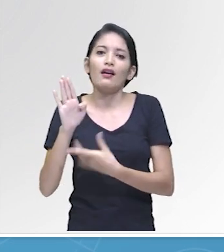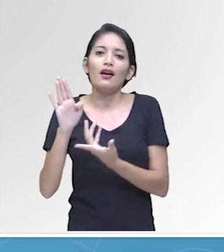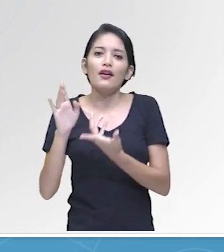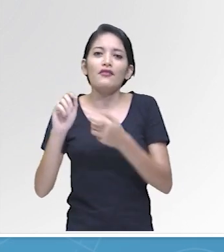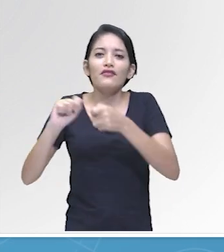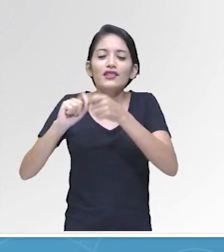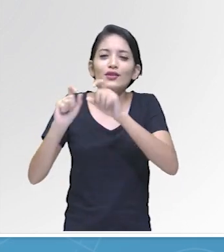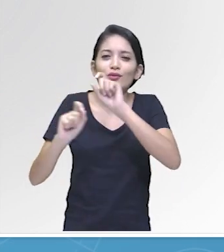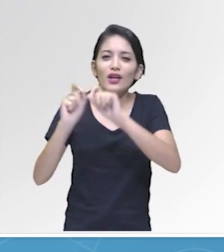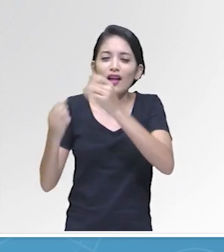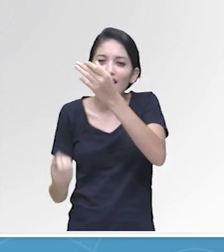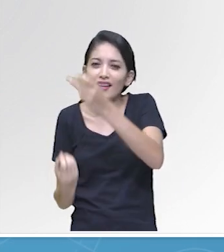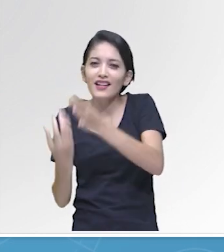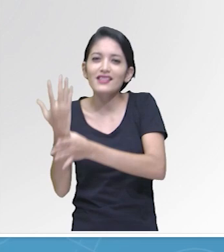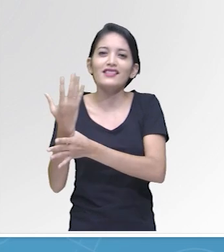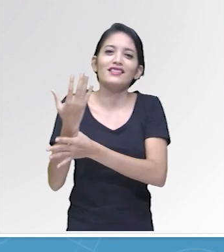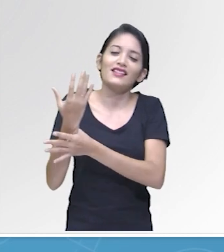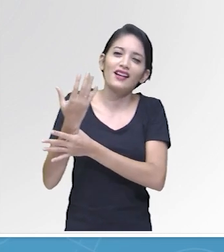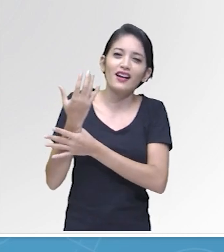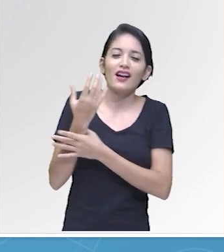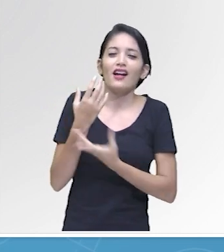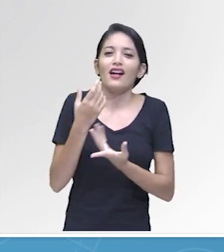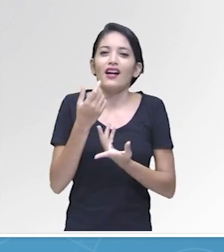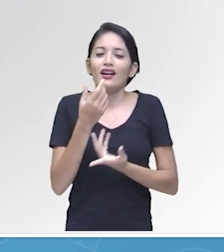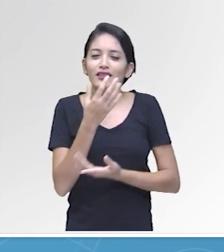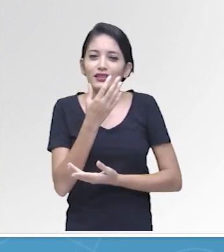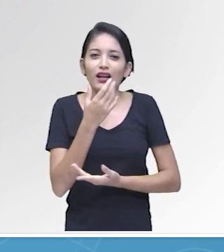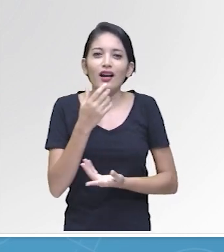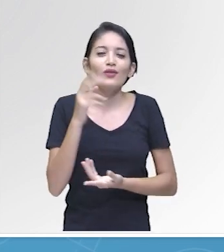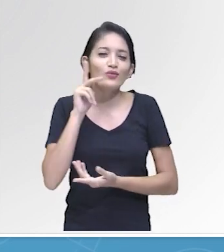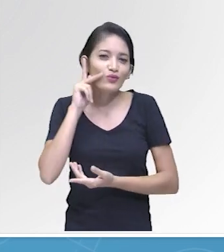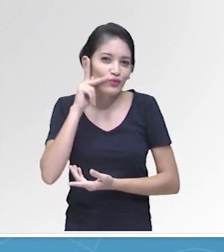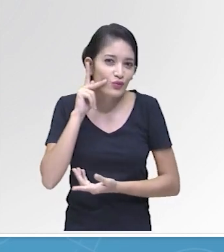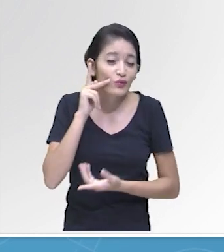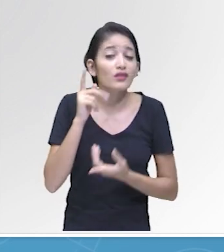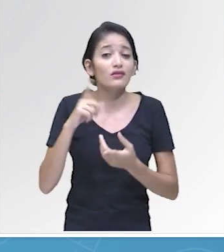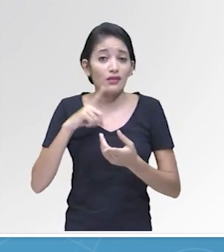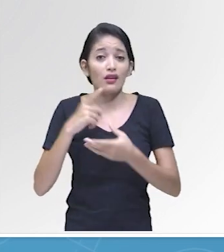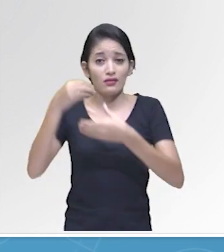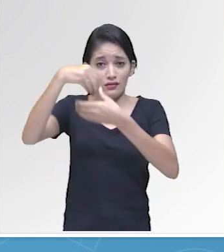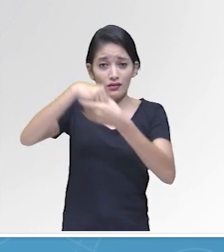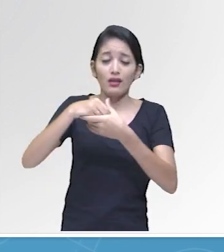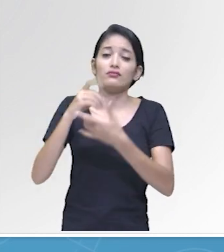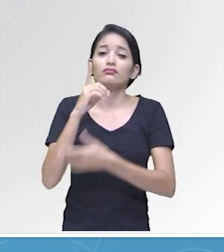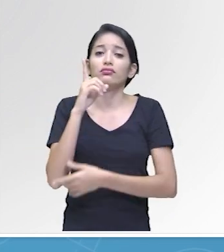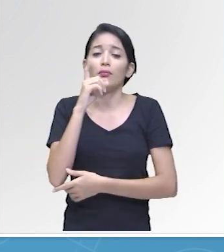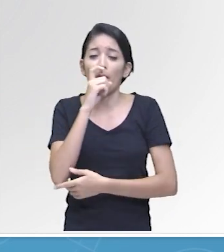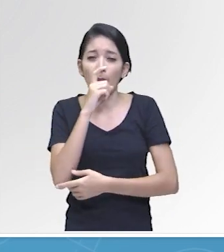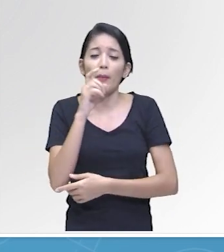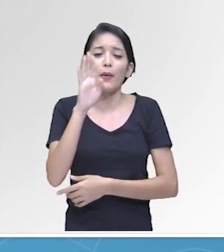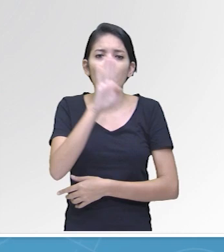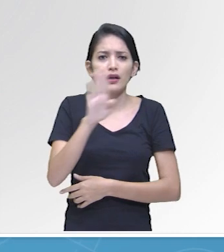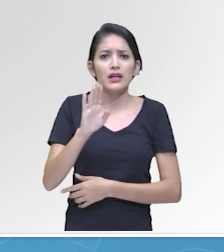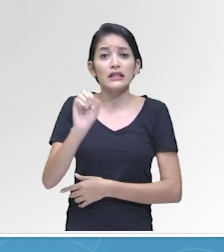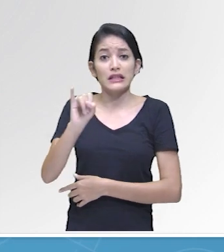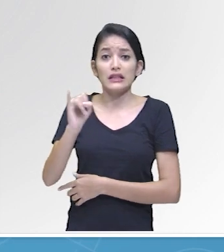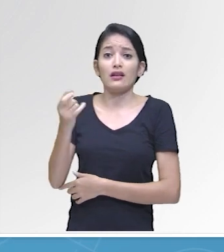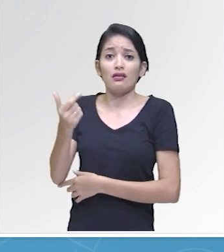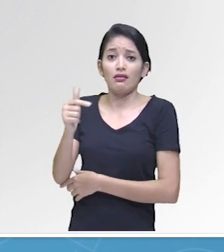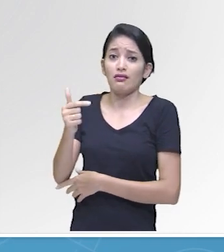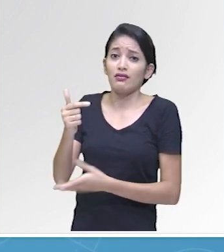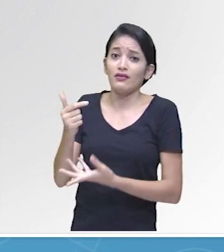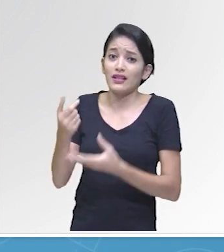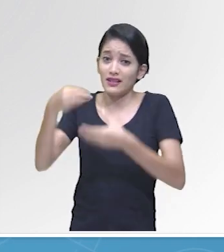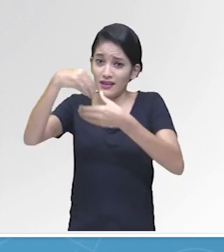o sabor, diferenciando o sabor, tem a participação das bactérias. Sem as bactérias, você não teria esses dois alimentos.